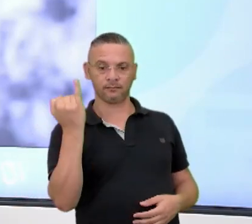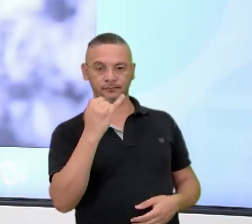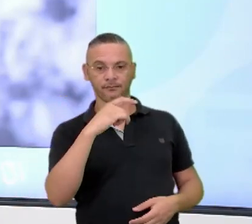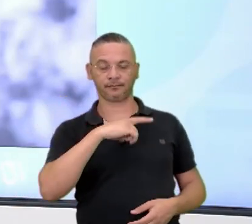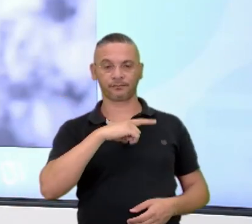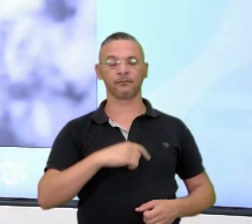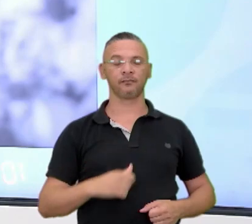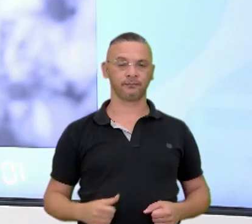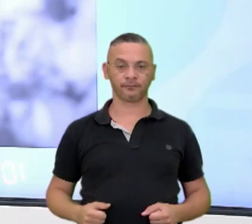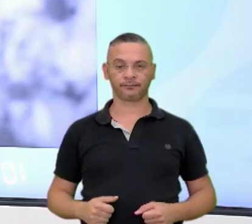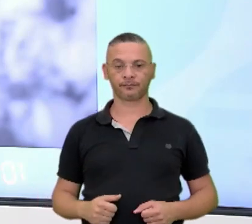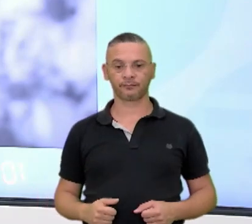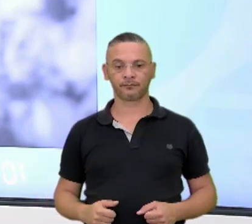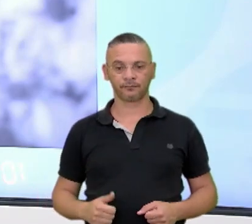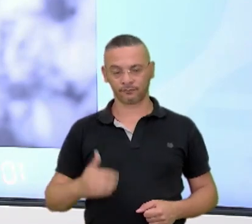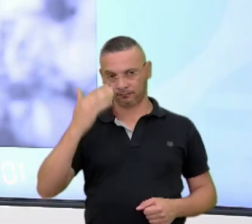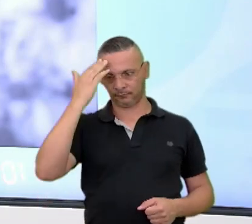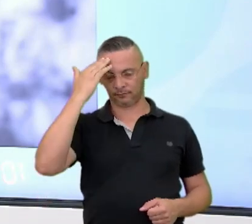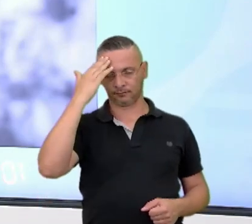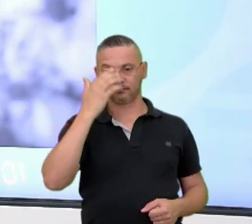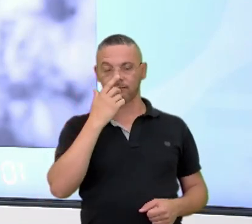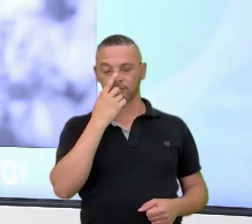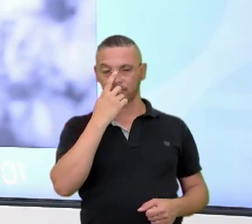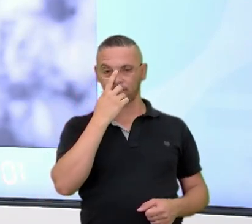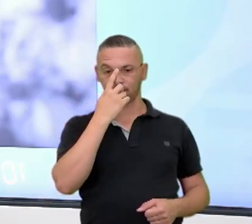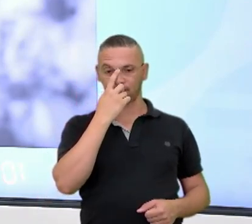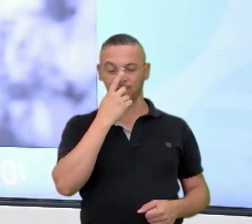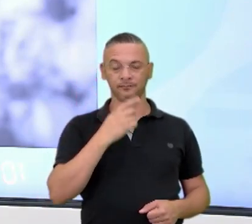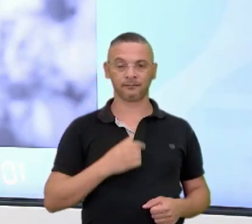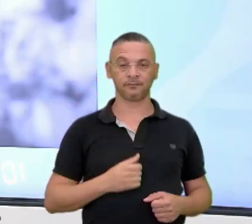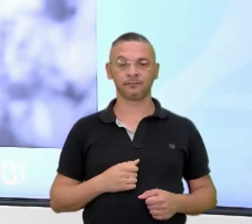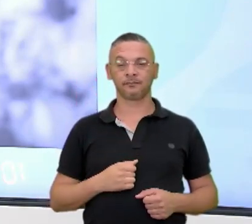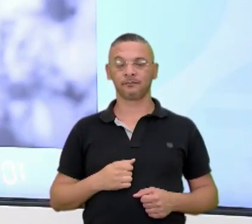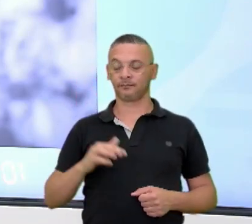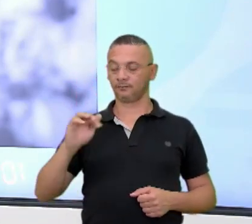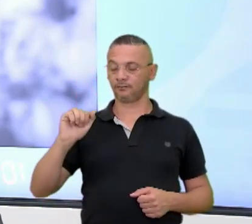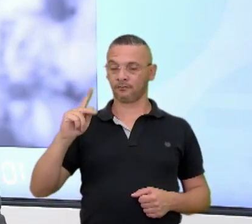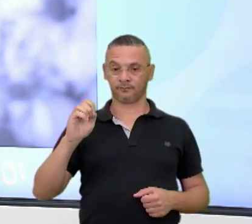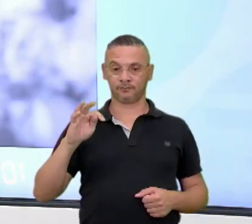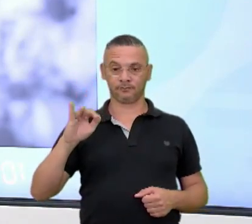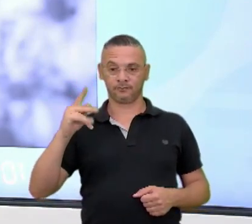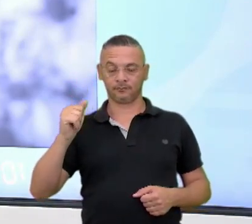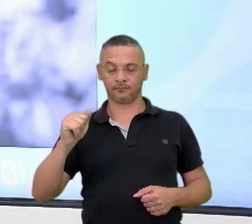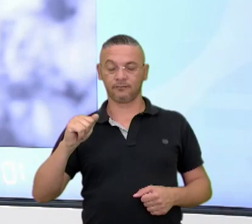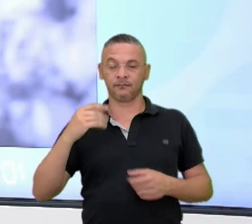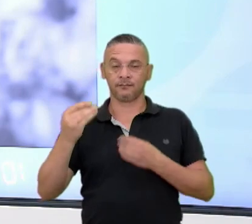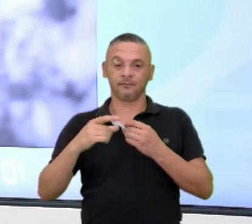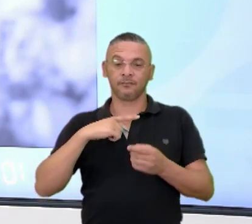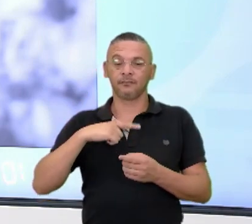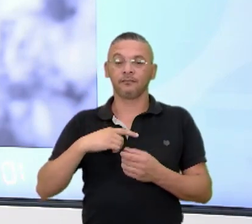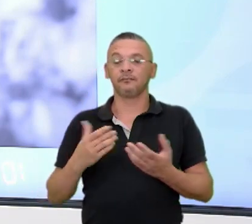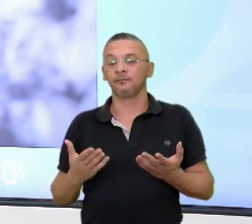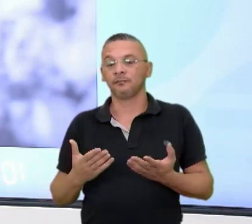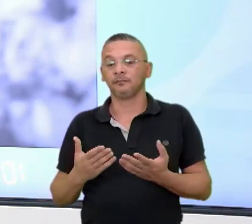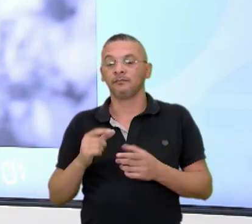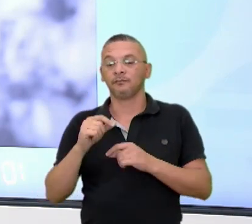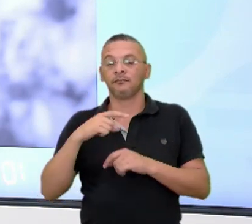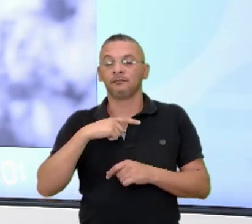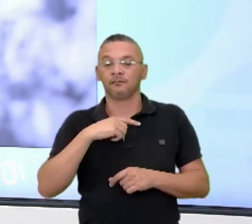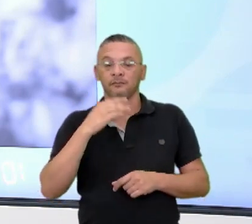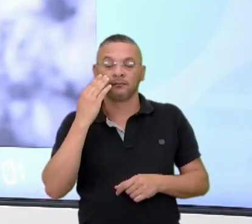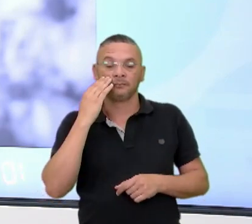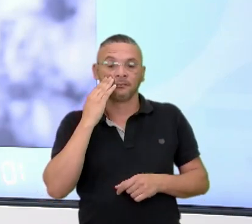A ideia é que agora a gente faça um pequeno jogo e à medida que a gente vai desenvolvendo esse jogo, você faça o quê? Acrescente